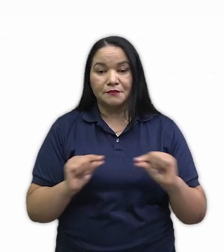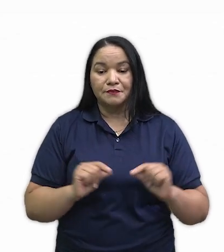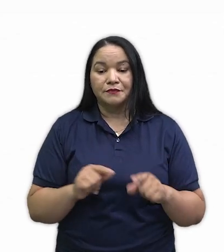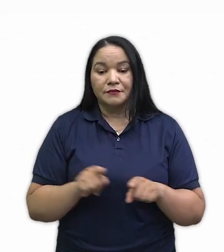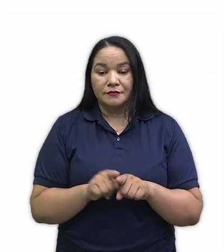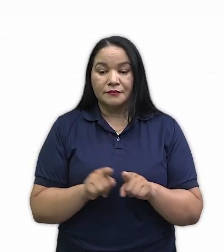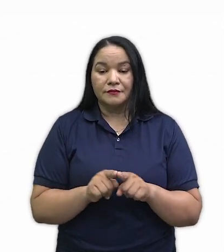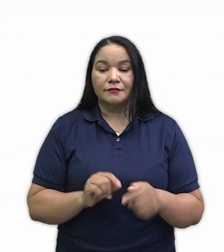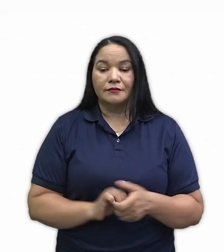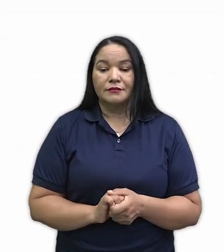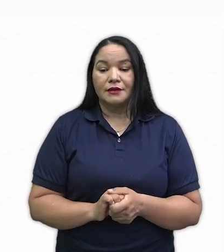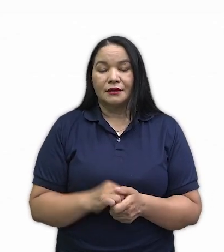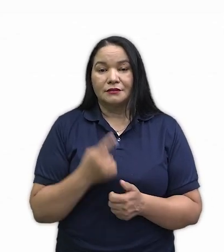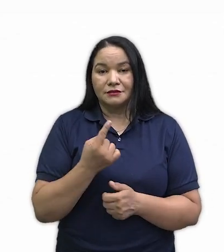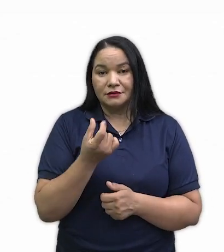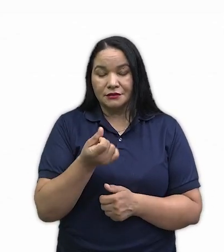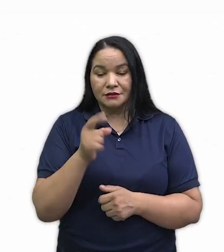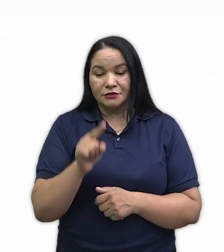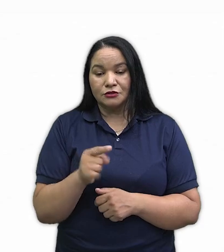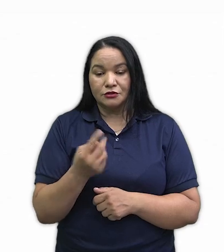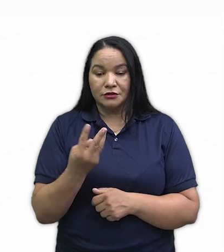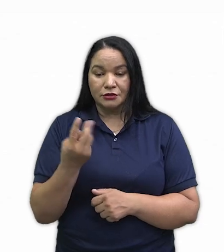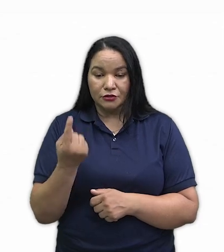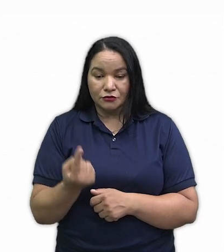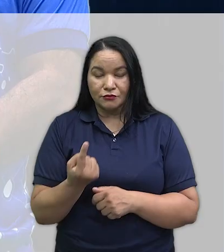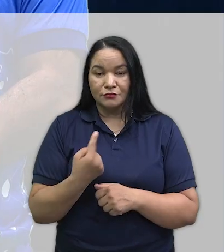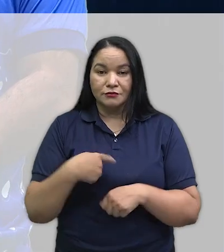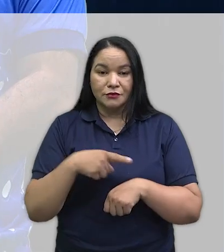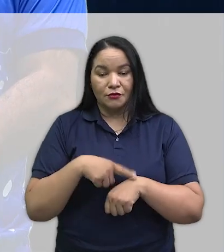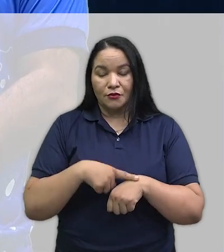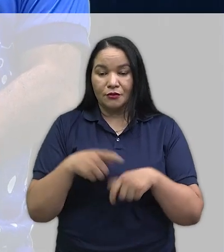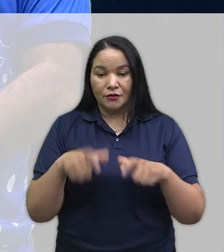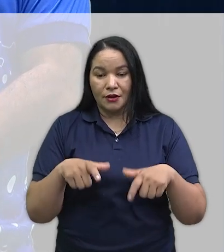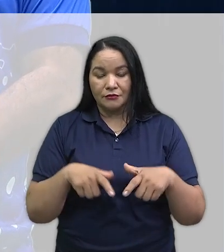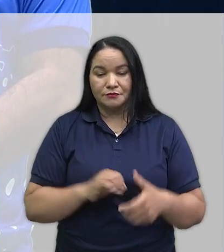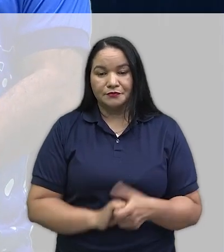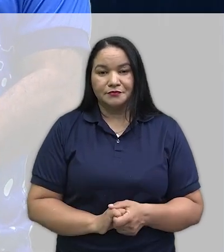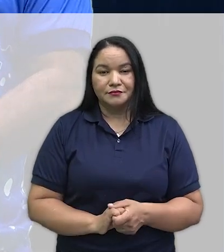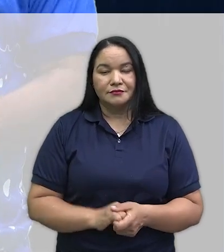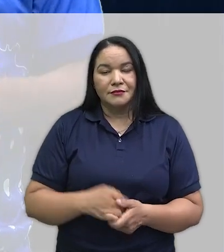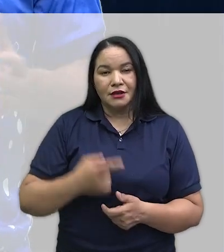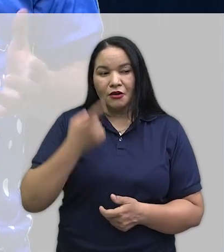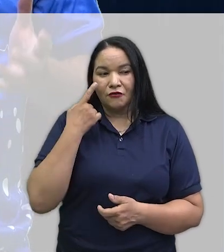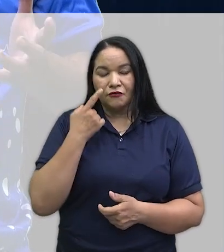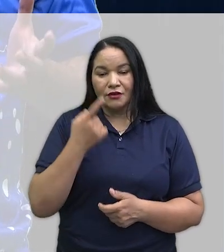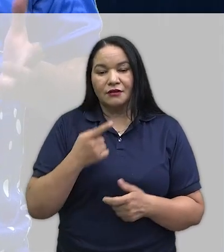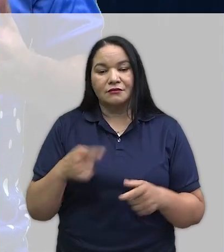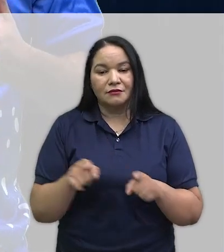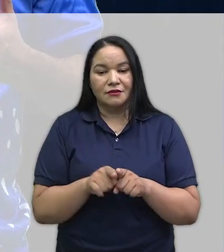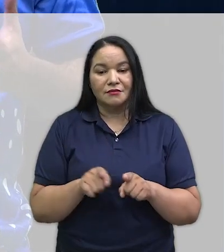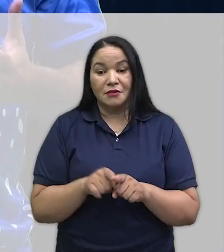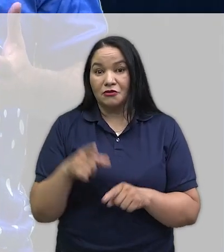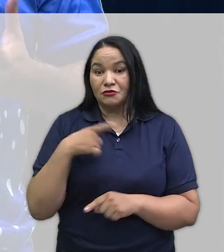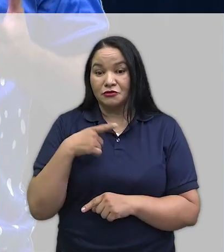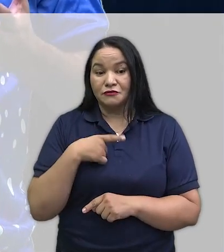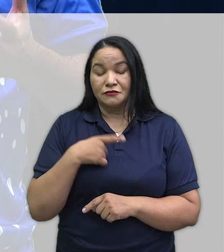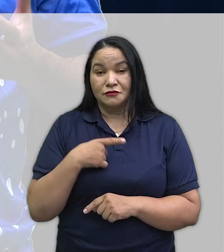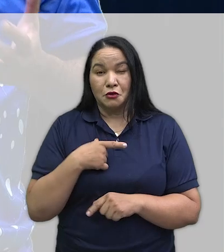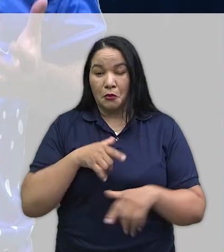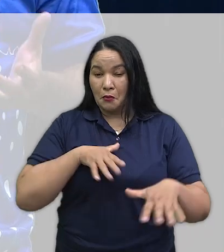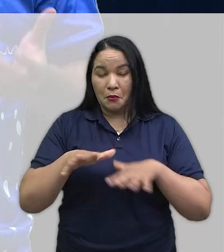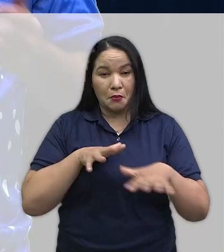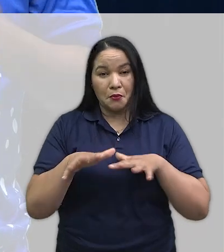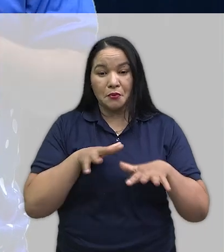16 horas e 31 no horário local, tá bom? Então, vocês verificaram aí que nós tivemos um